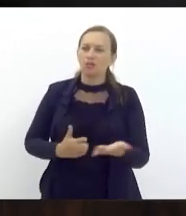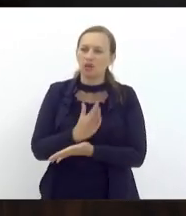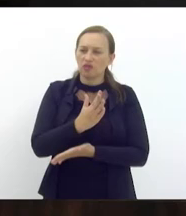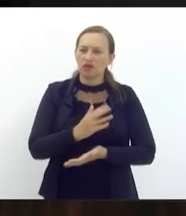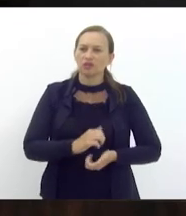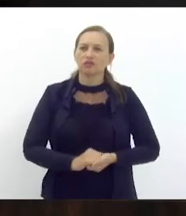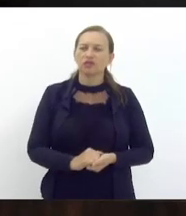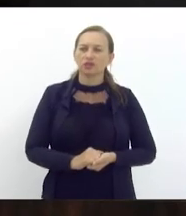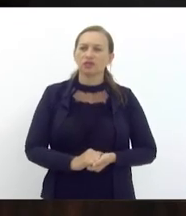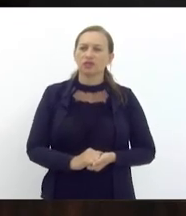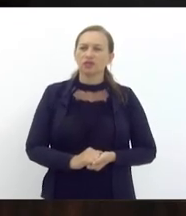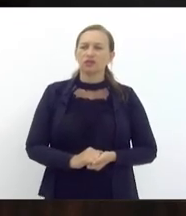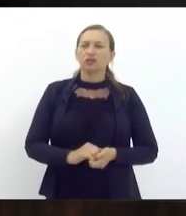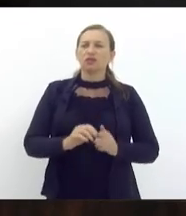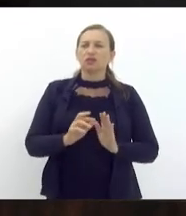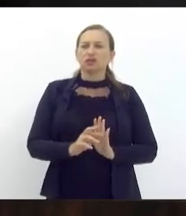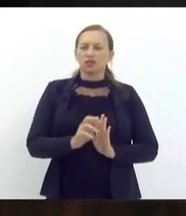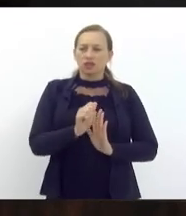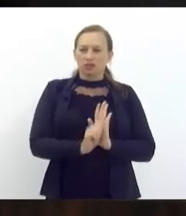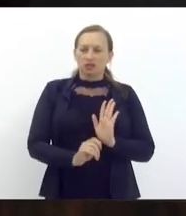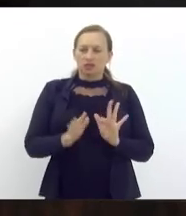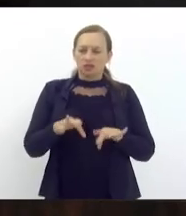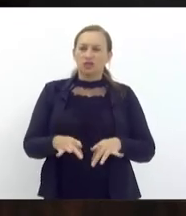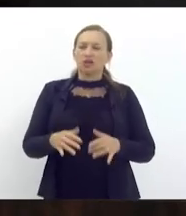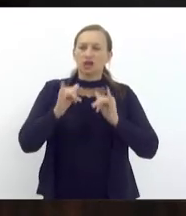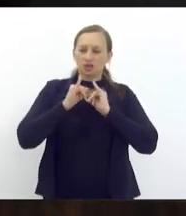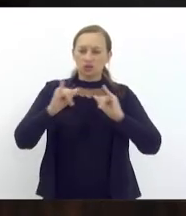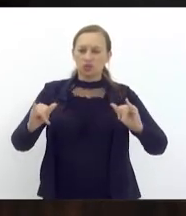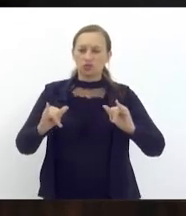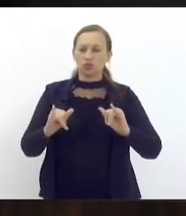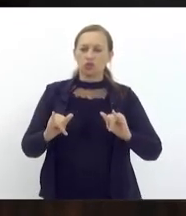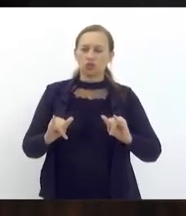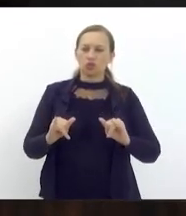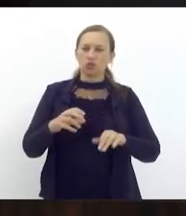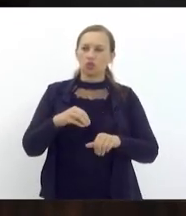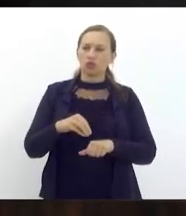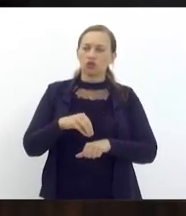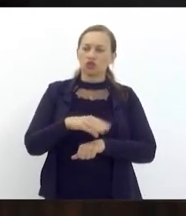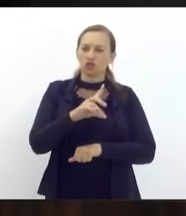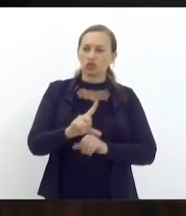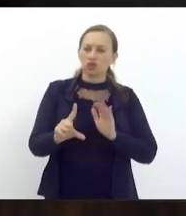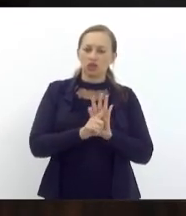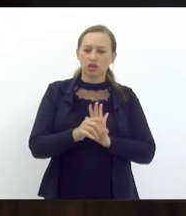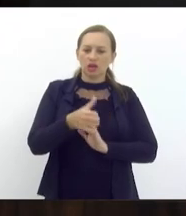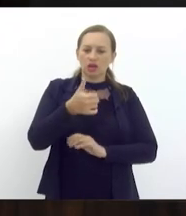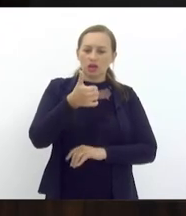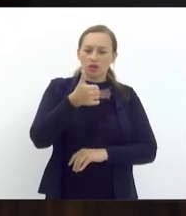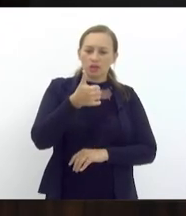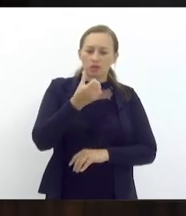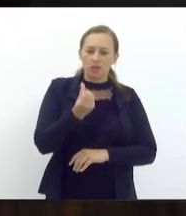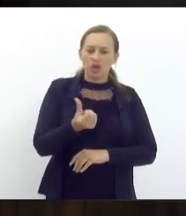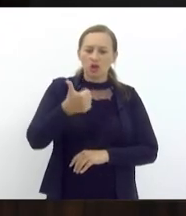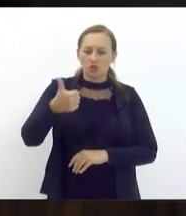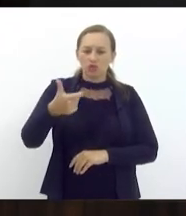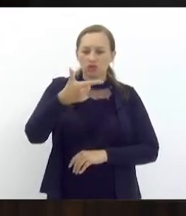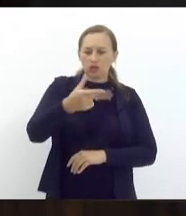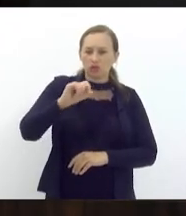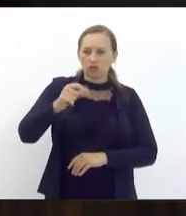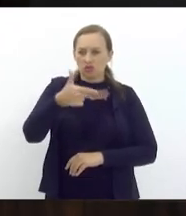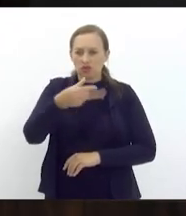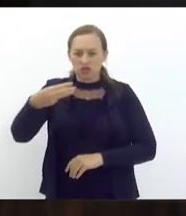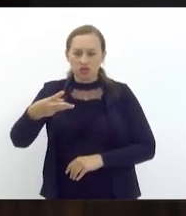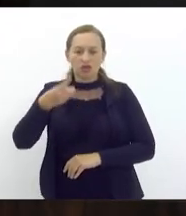aprovado vai a redação final anuncia o indicação Legislativa número 61 de 23 já tô Deputado